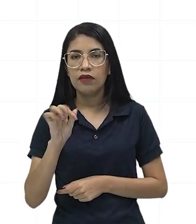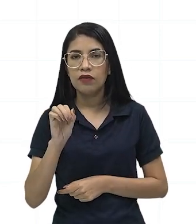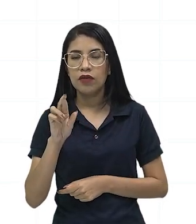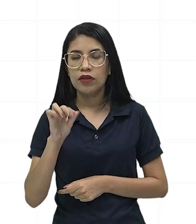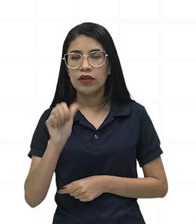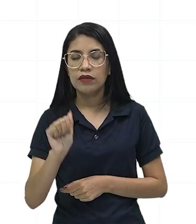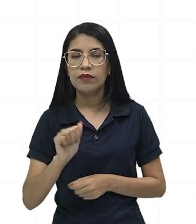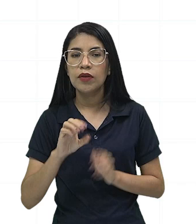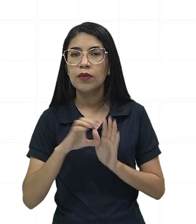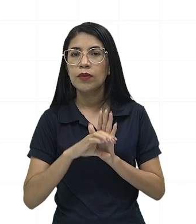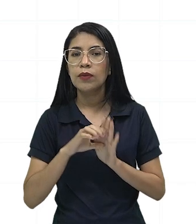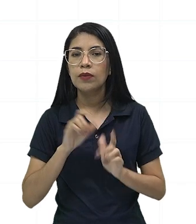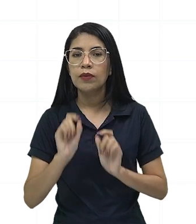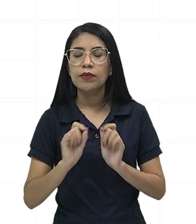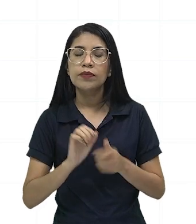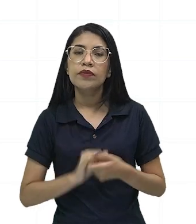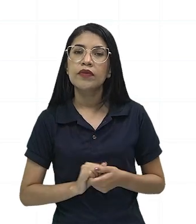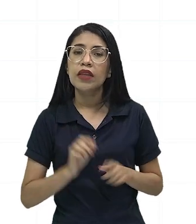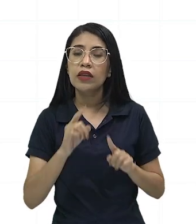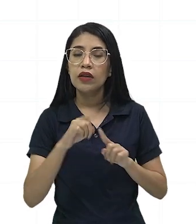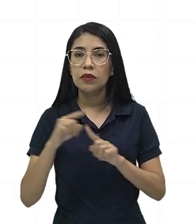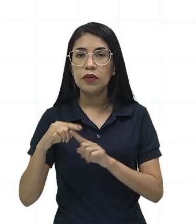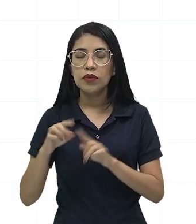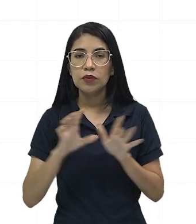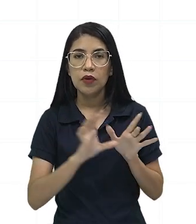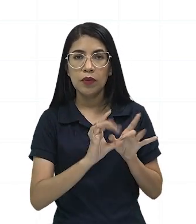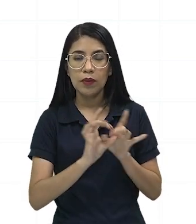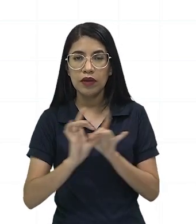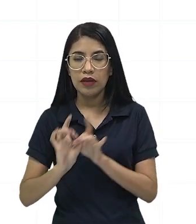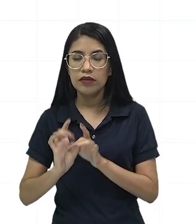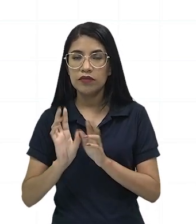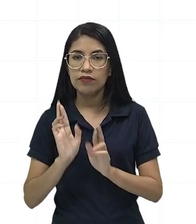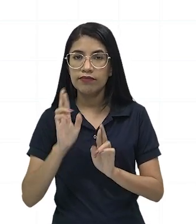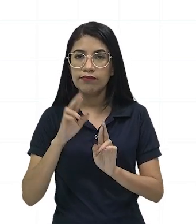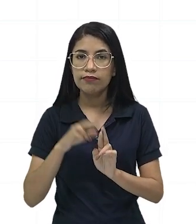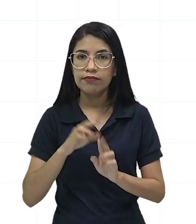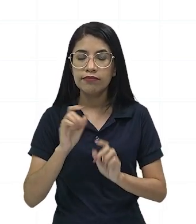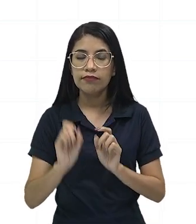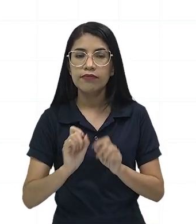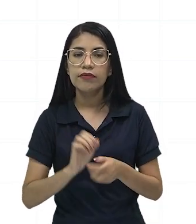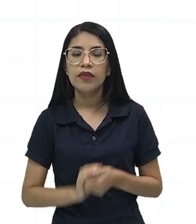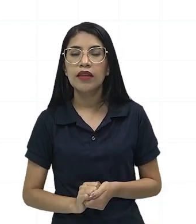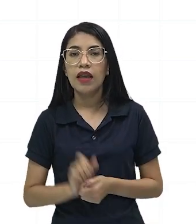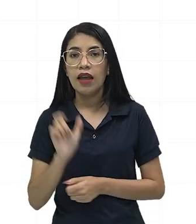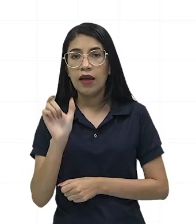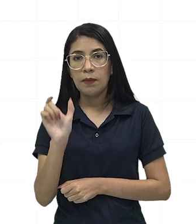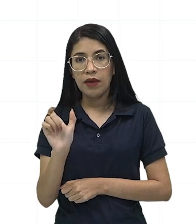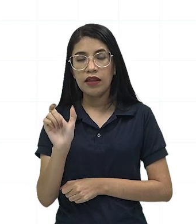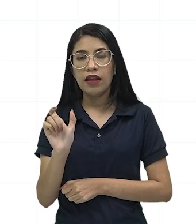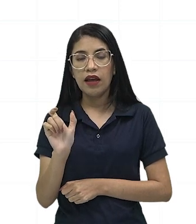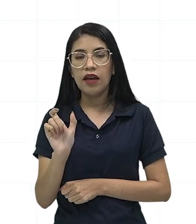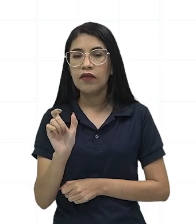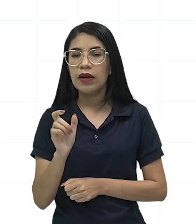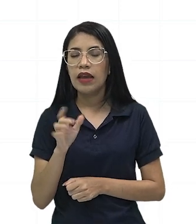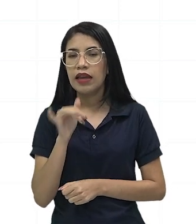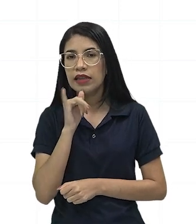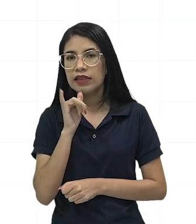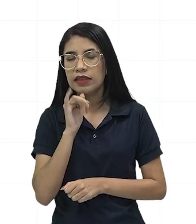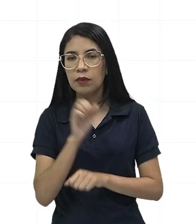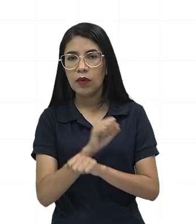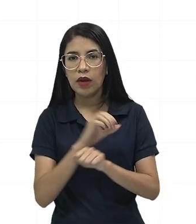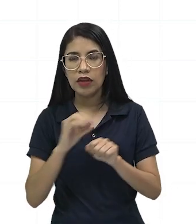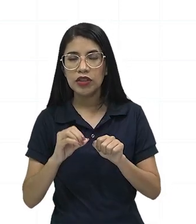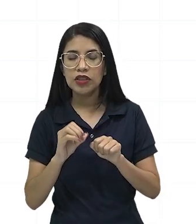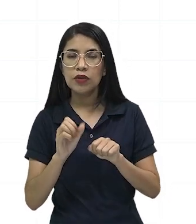cujo conceito é um tipo de coesão referencial em que um termo, como um artigo,